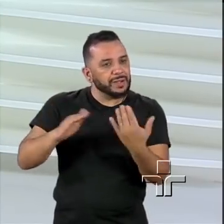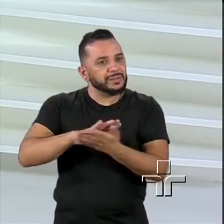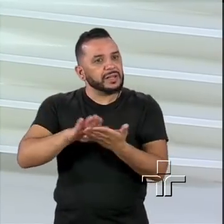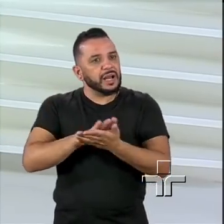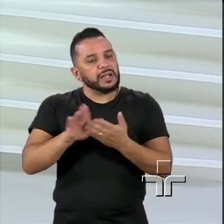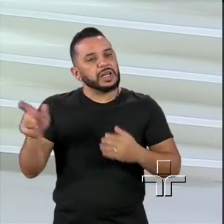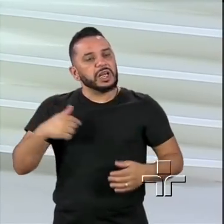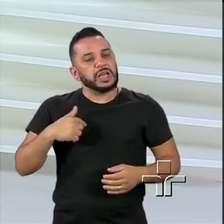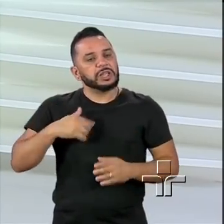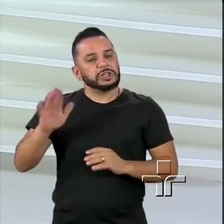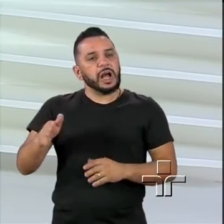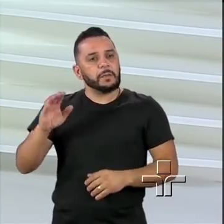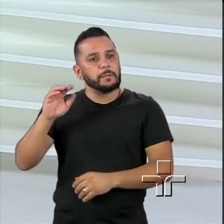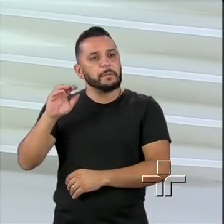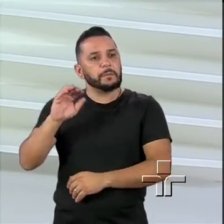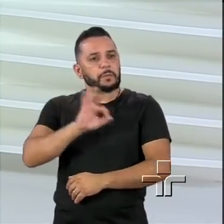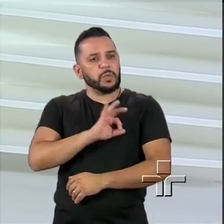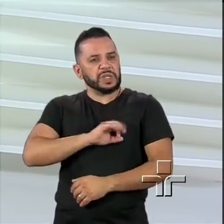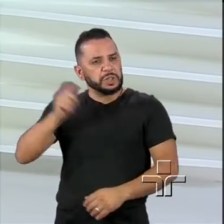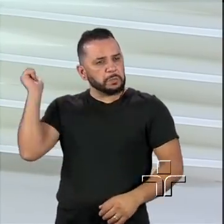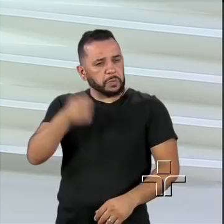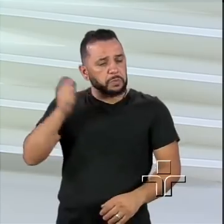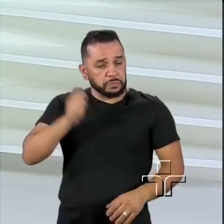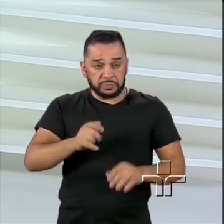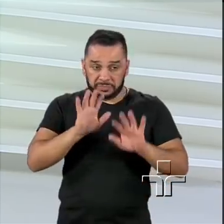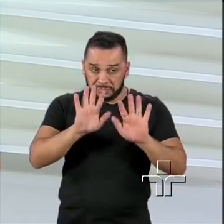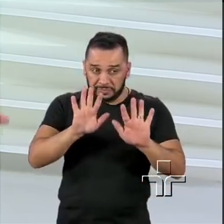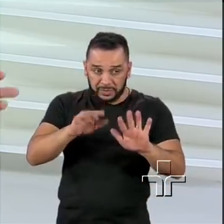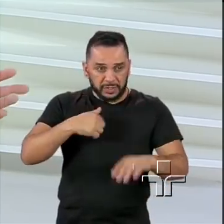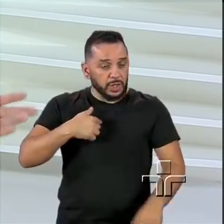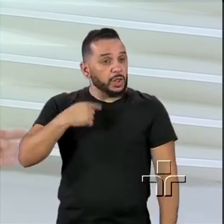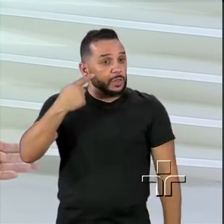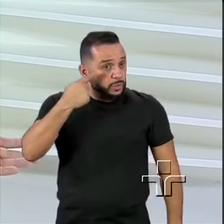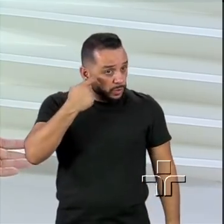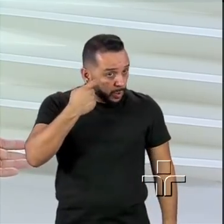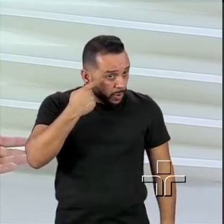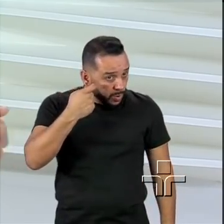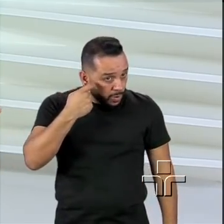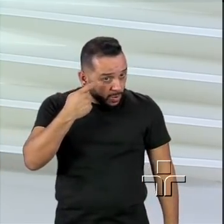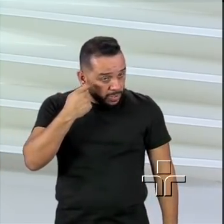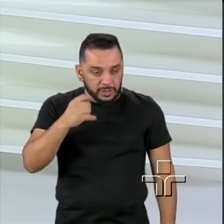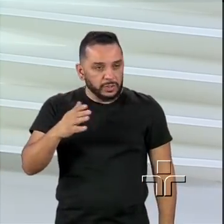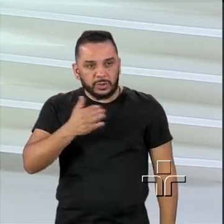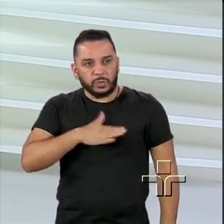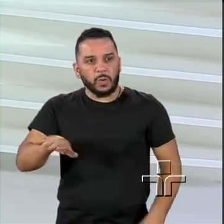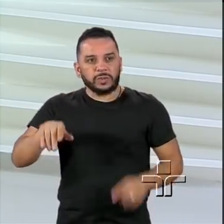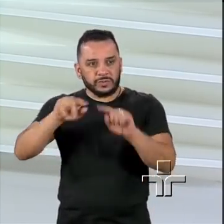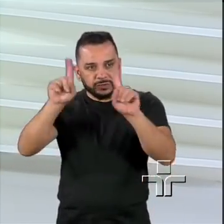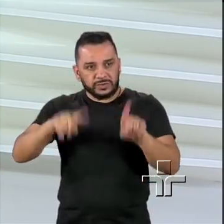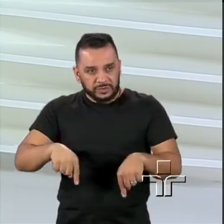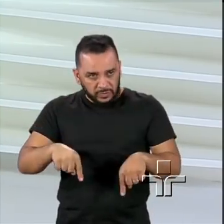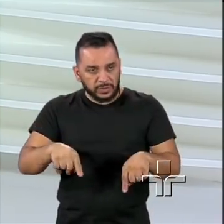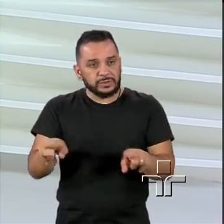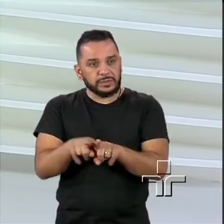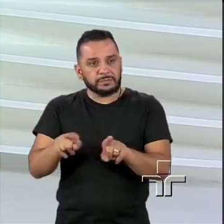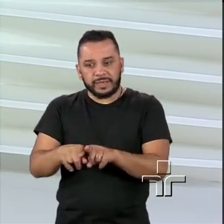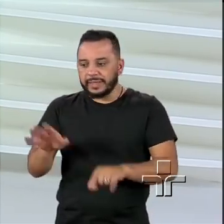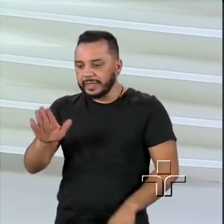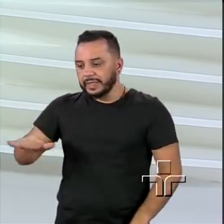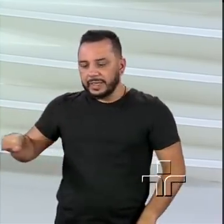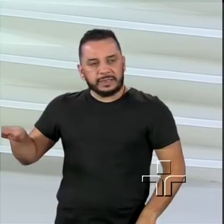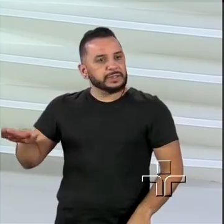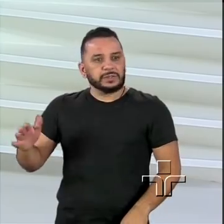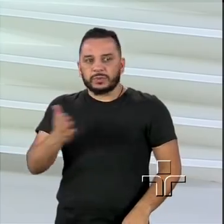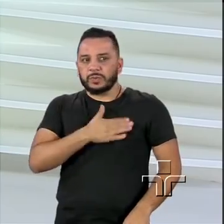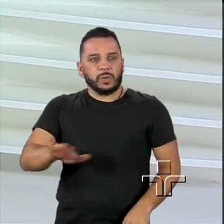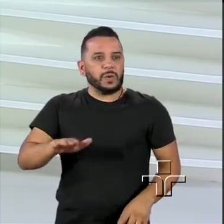agressão policial, enfim. Aliás, por falar em Dória, ele parece que não gosta nem dos servidores, mas não gosta das crianças também,